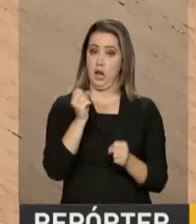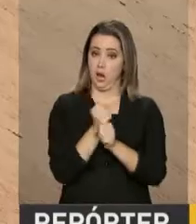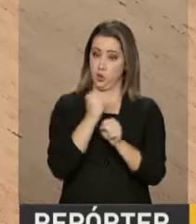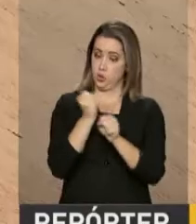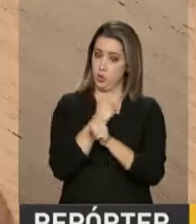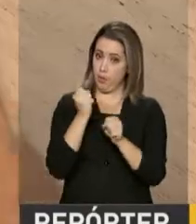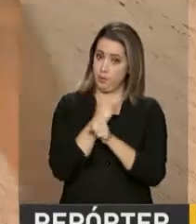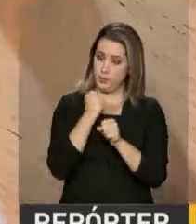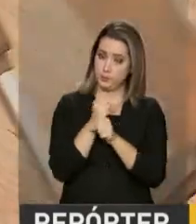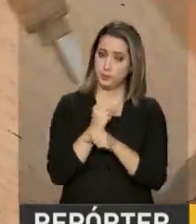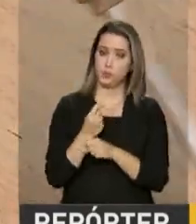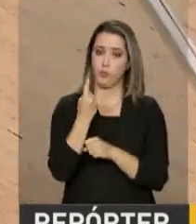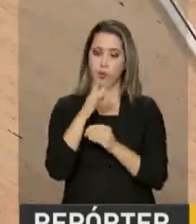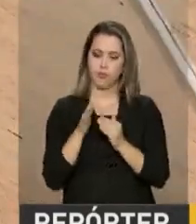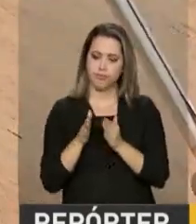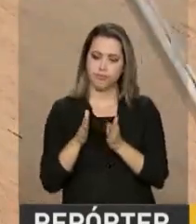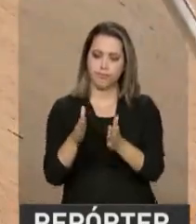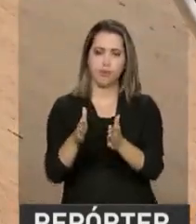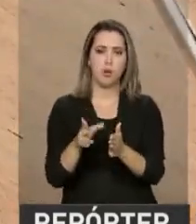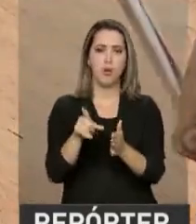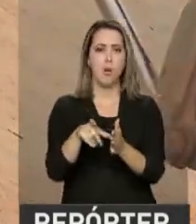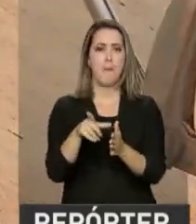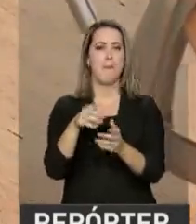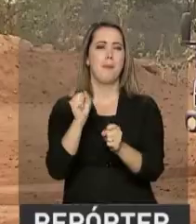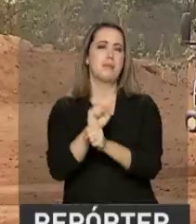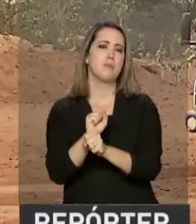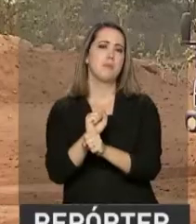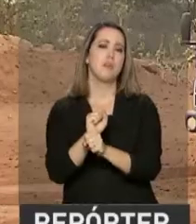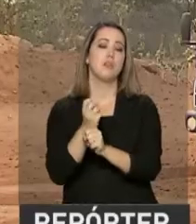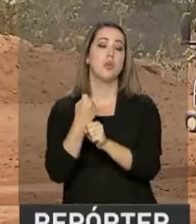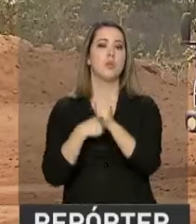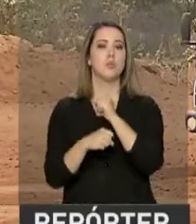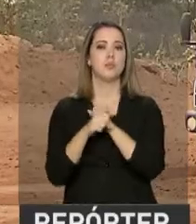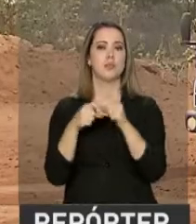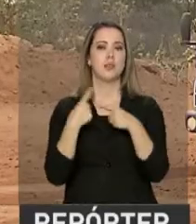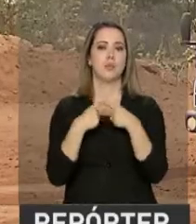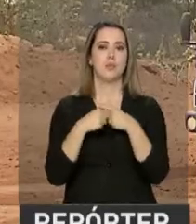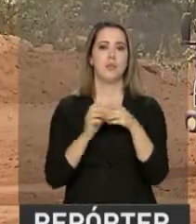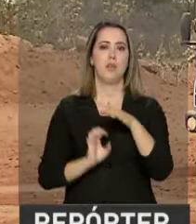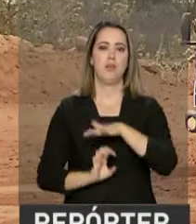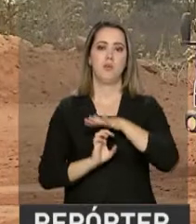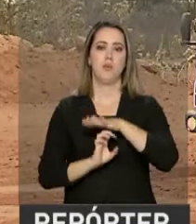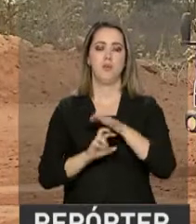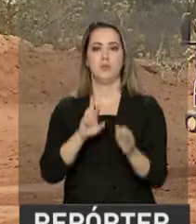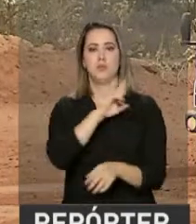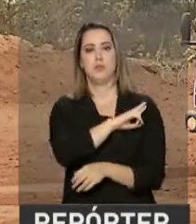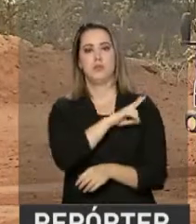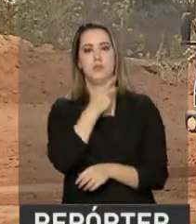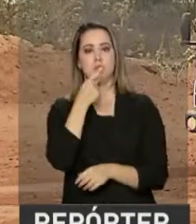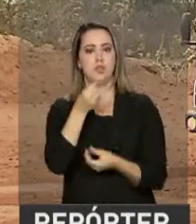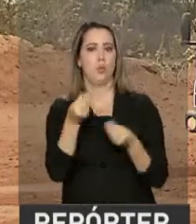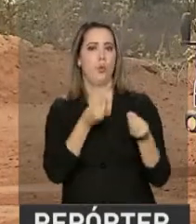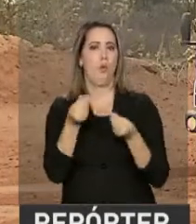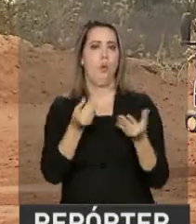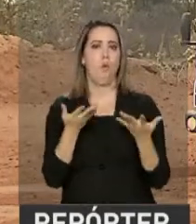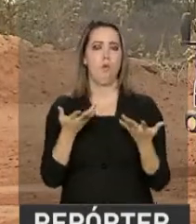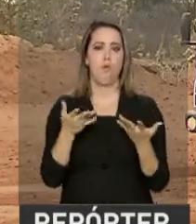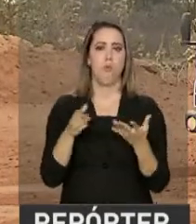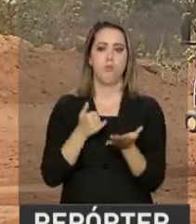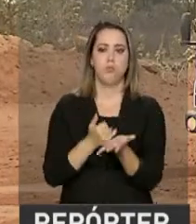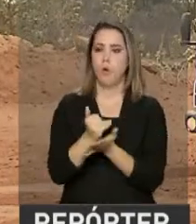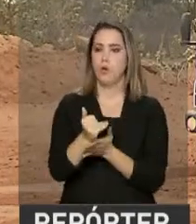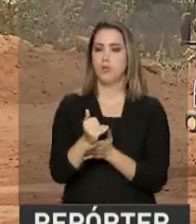do Eixo Norte tinham sido paralisadas ano passado, após a empresa responsável declarar que não tinha condições